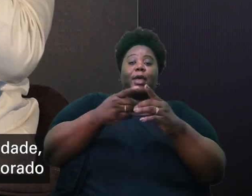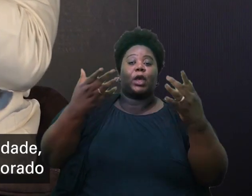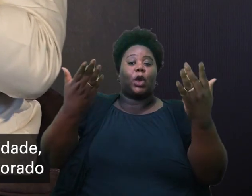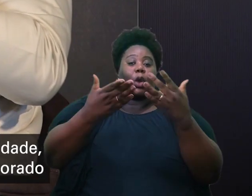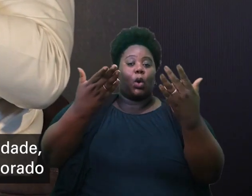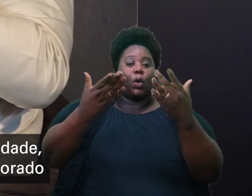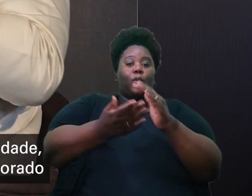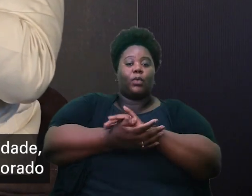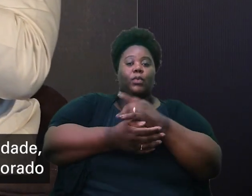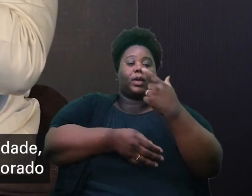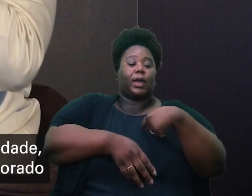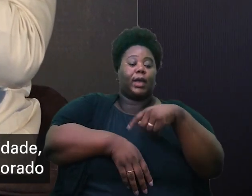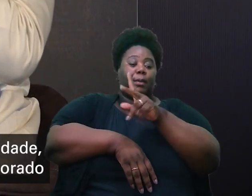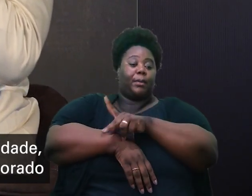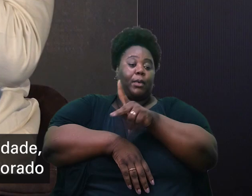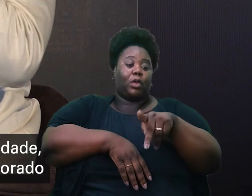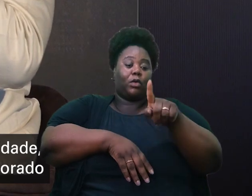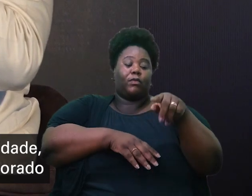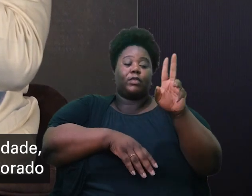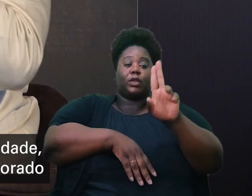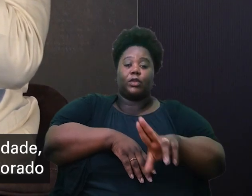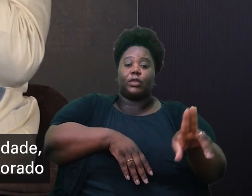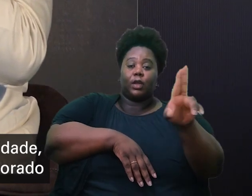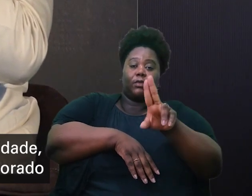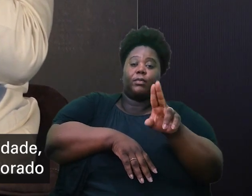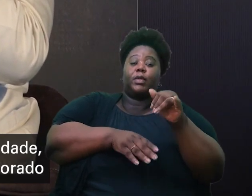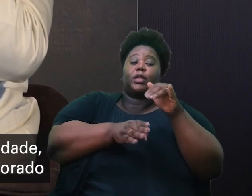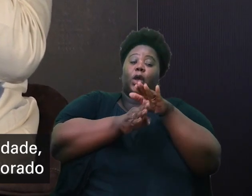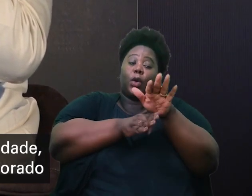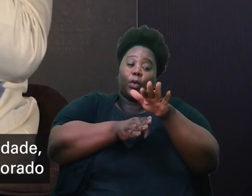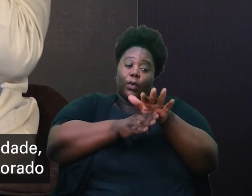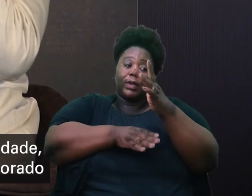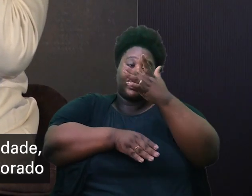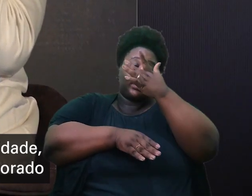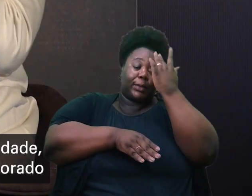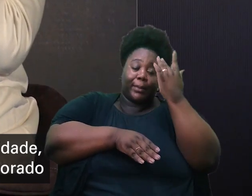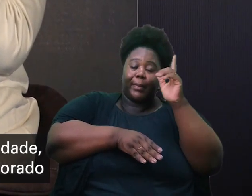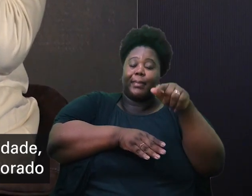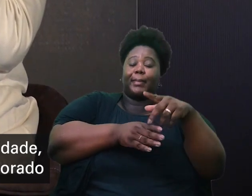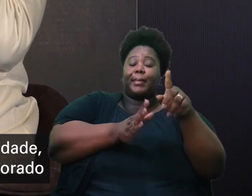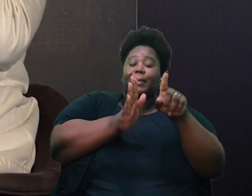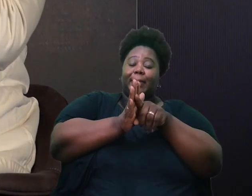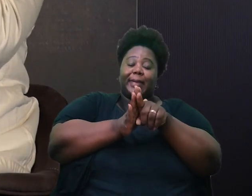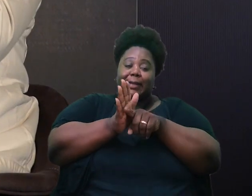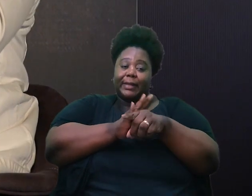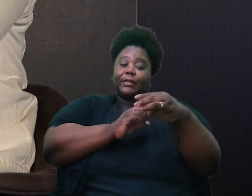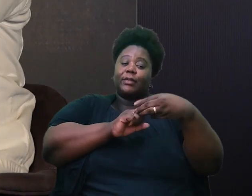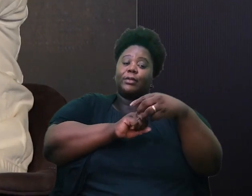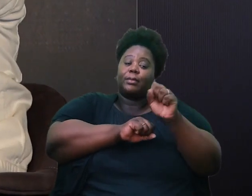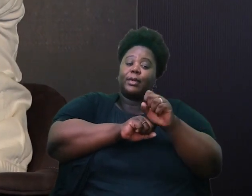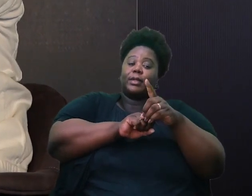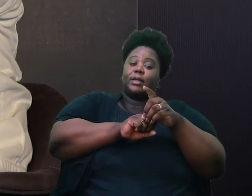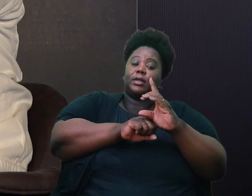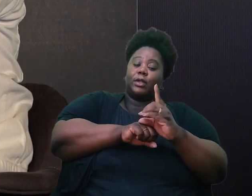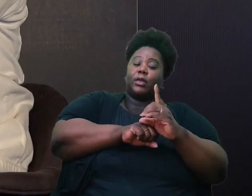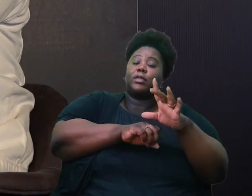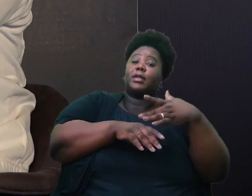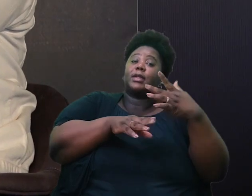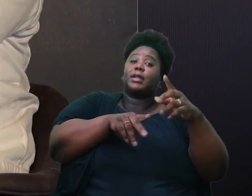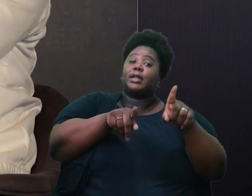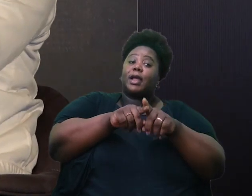Hoje, eu sou um professor de universidade, oriento pesquisas de mestrado e doutorado, e esses